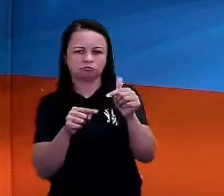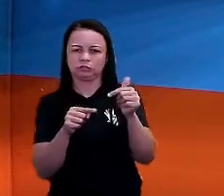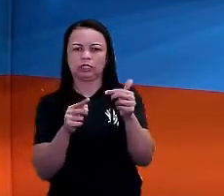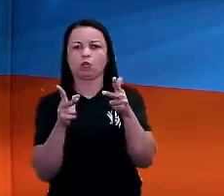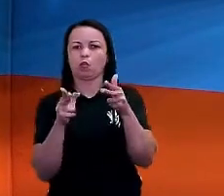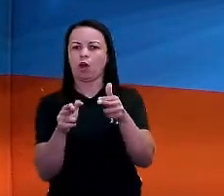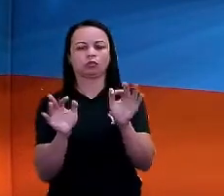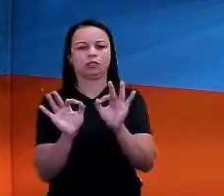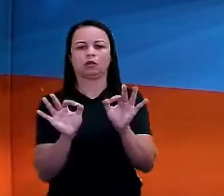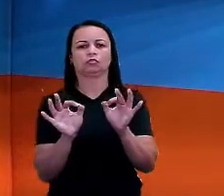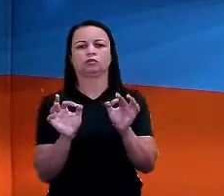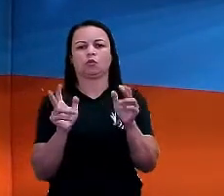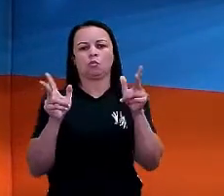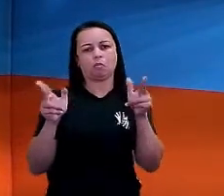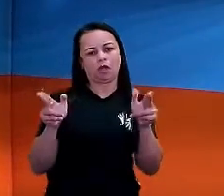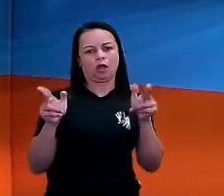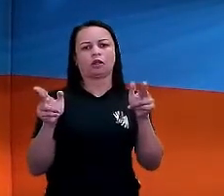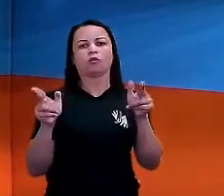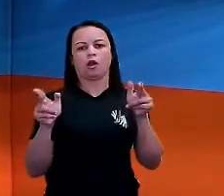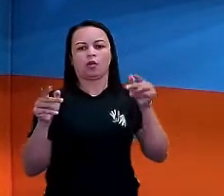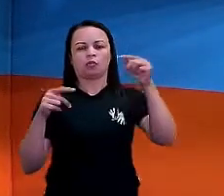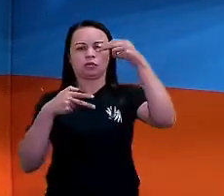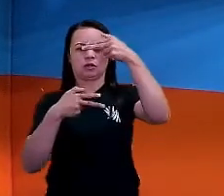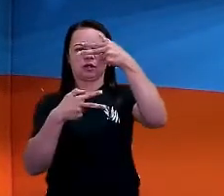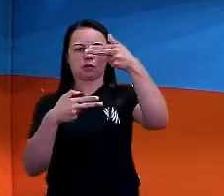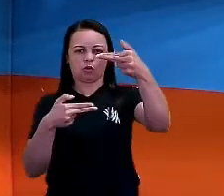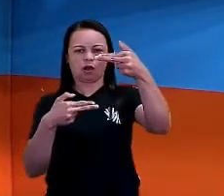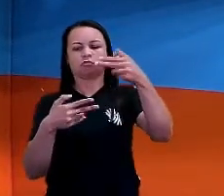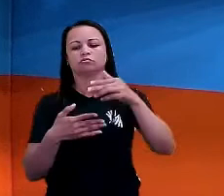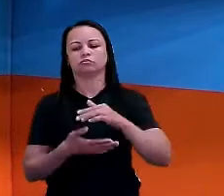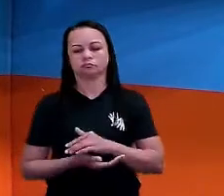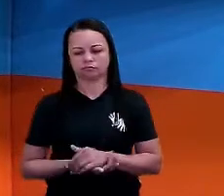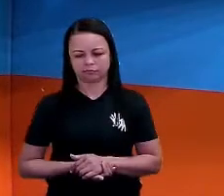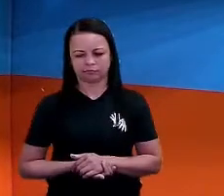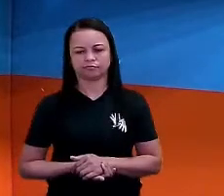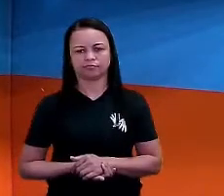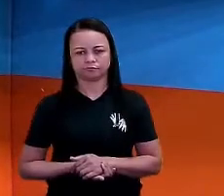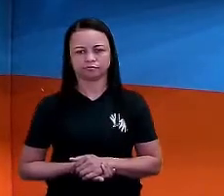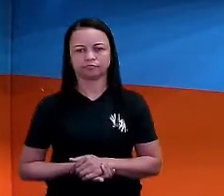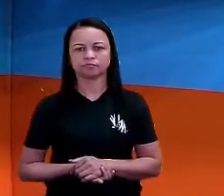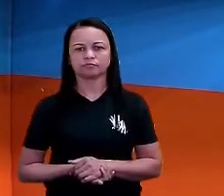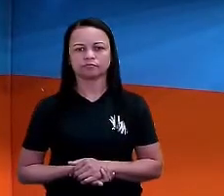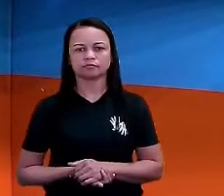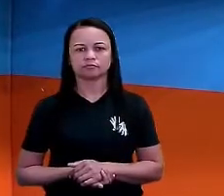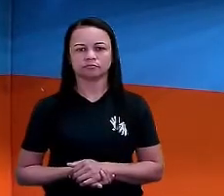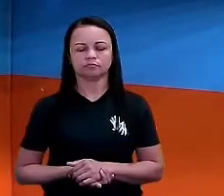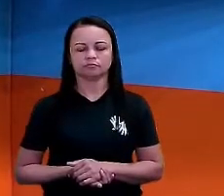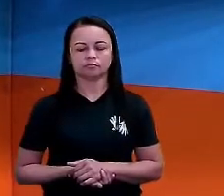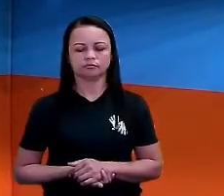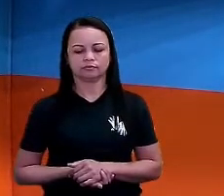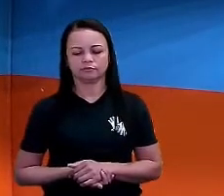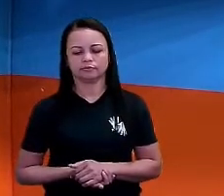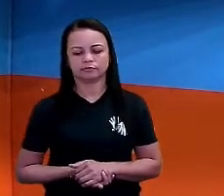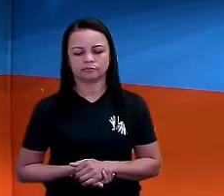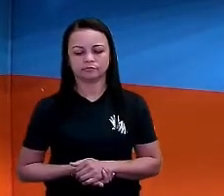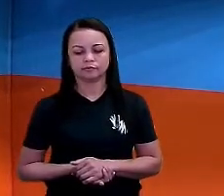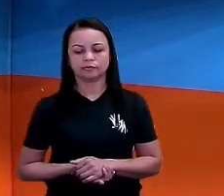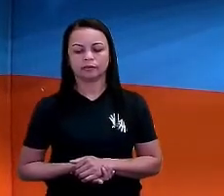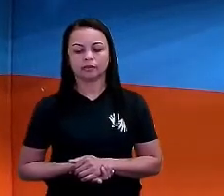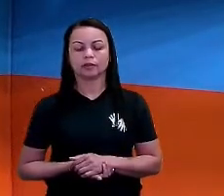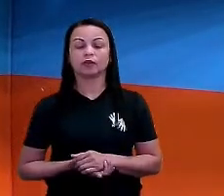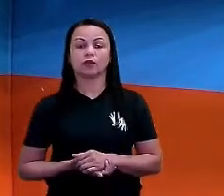lados iguais, tá? Então, esse lado aqui paralelo a esse são iguais e esses são iguais a esses. Aqui